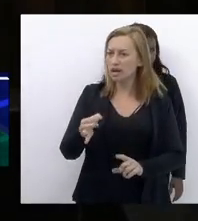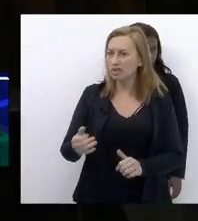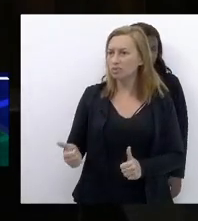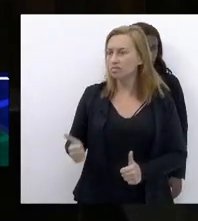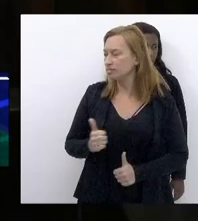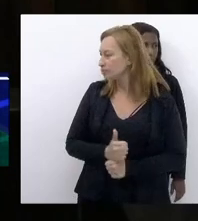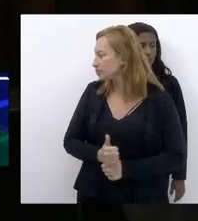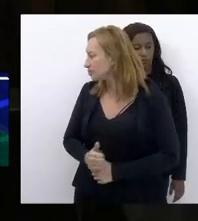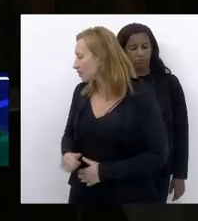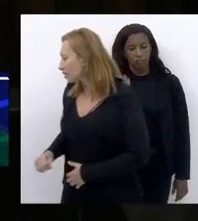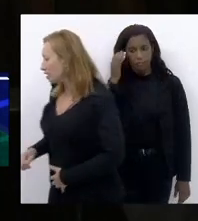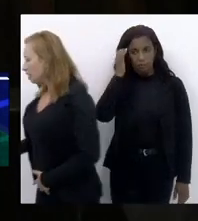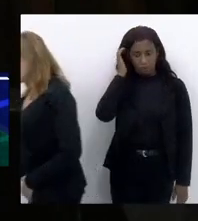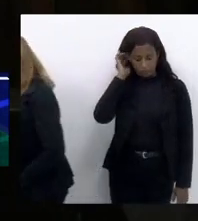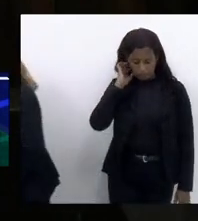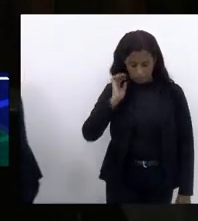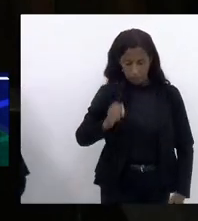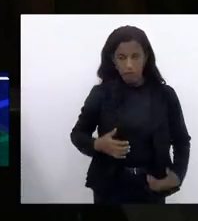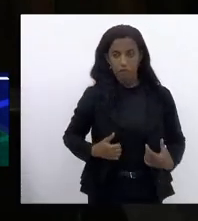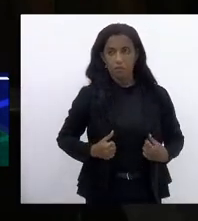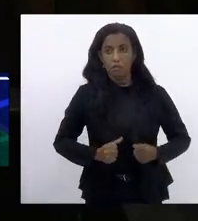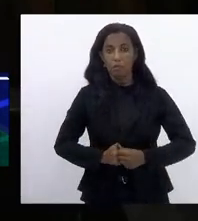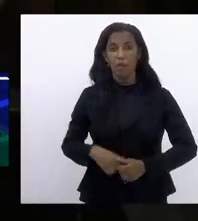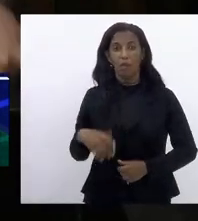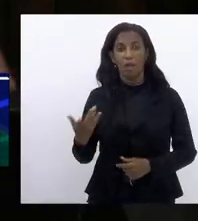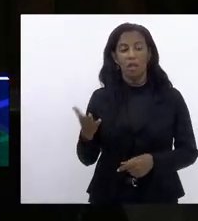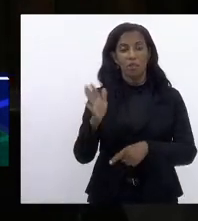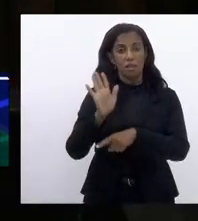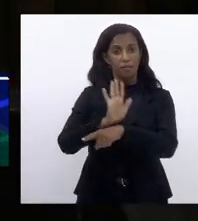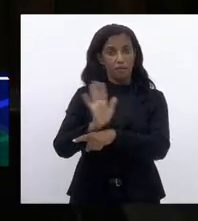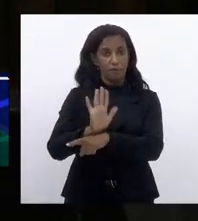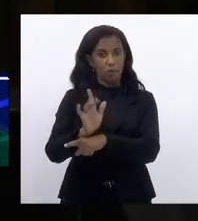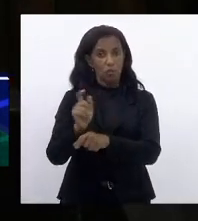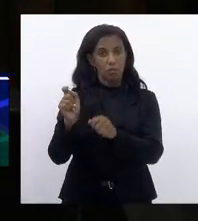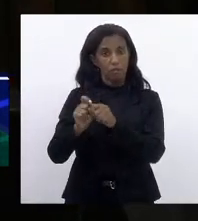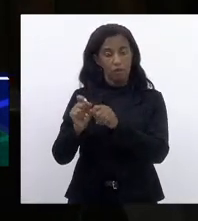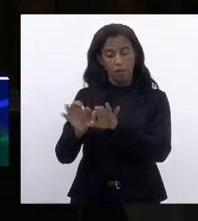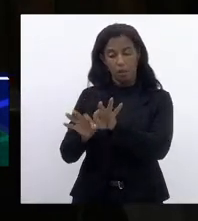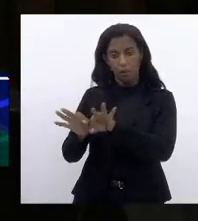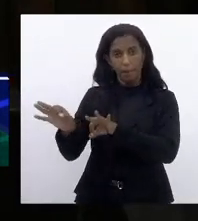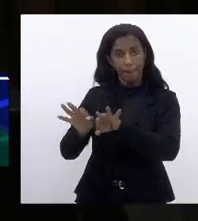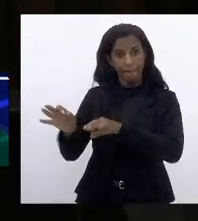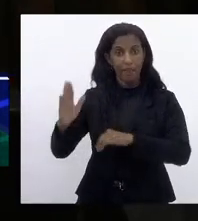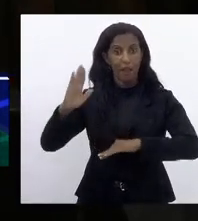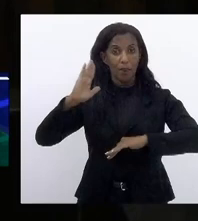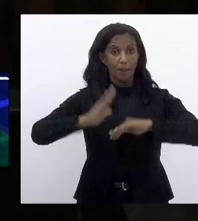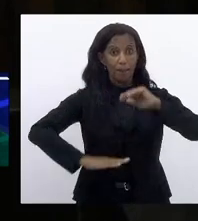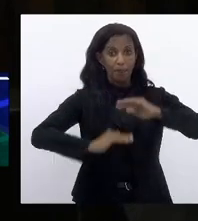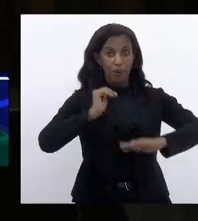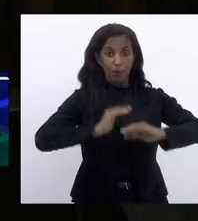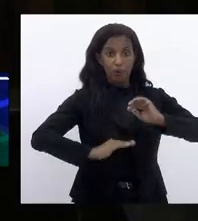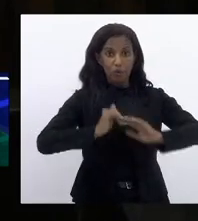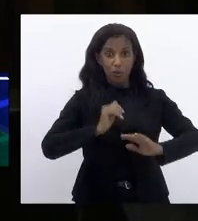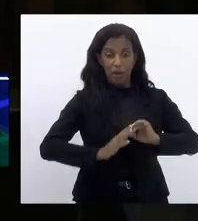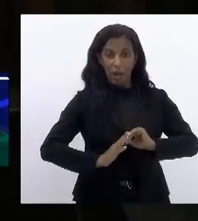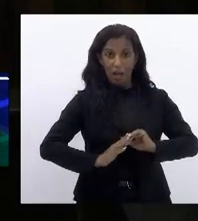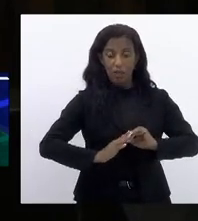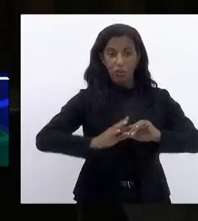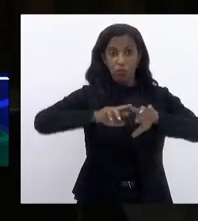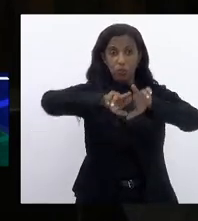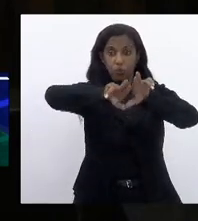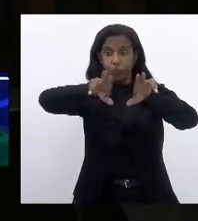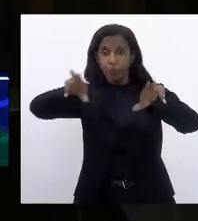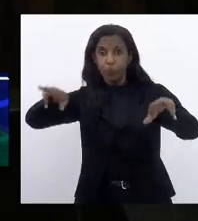esta produção cinematográfica será produzida por profissionais, cineastas, produtores